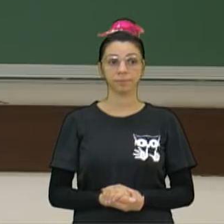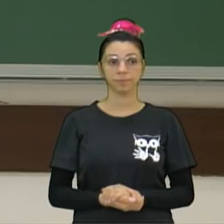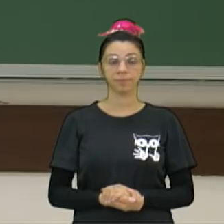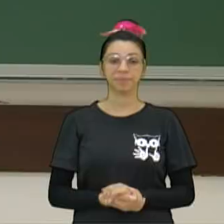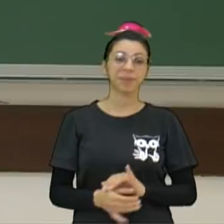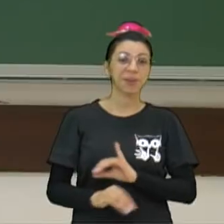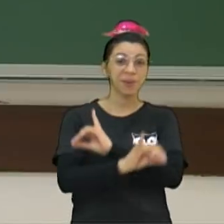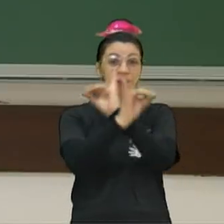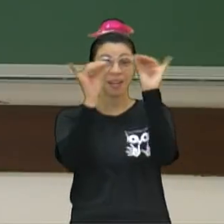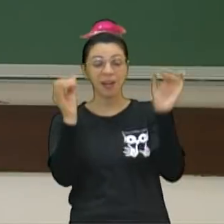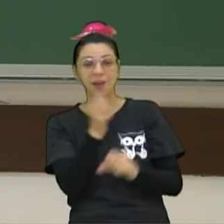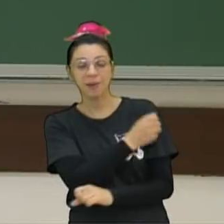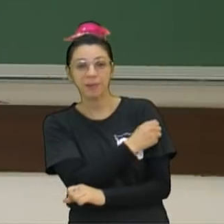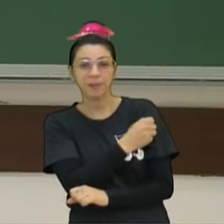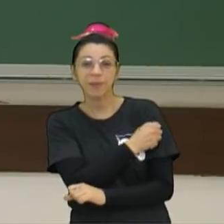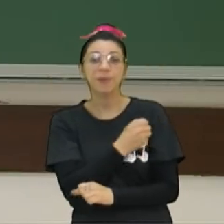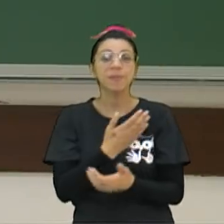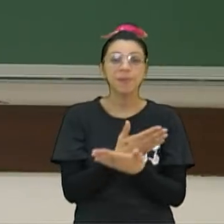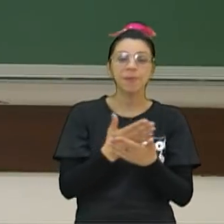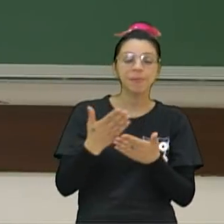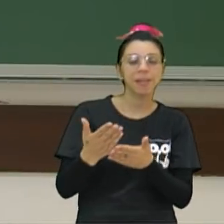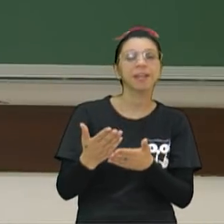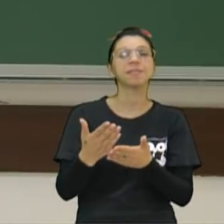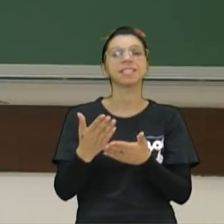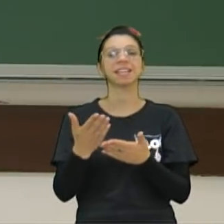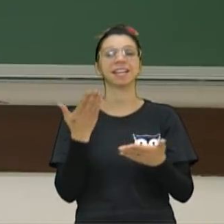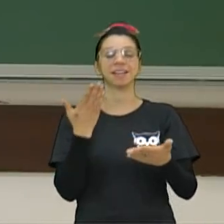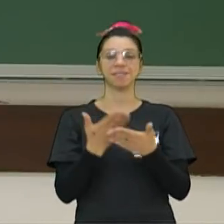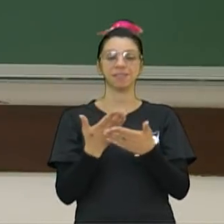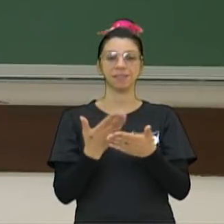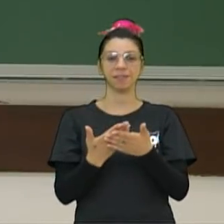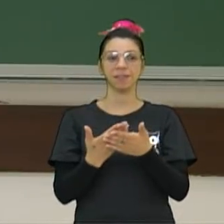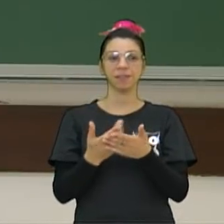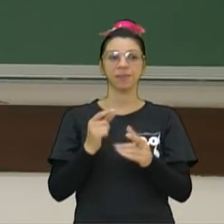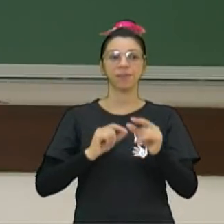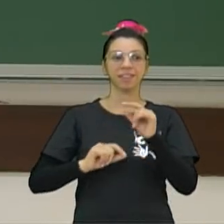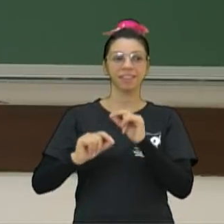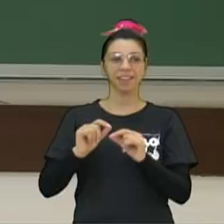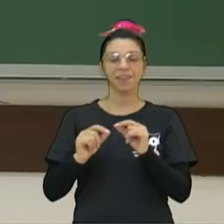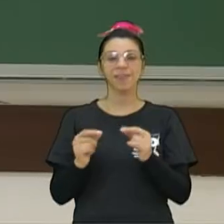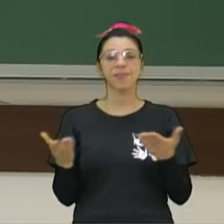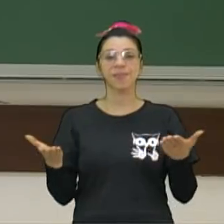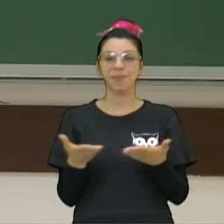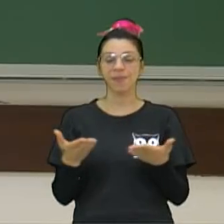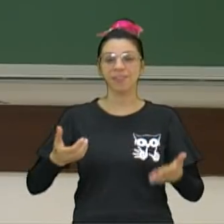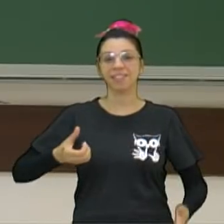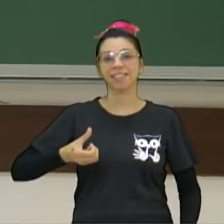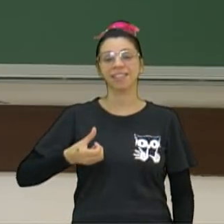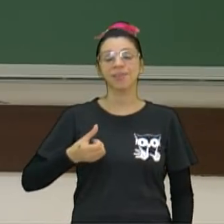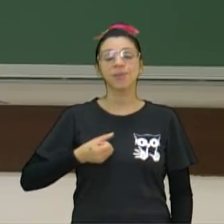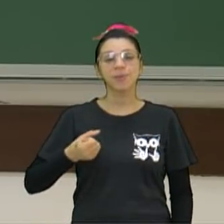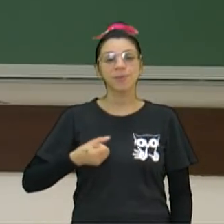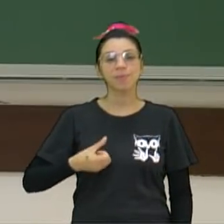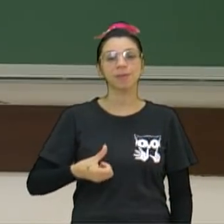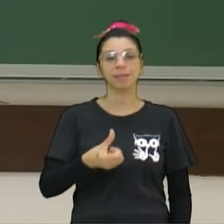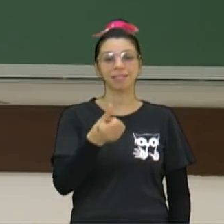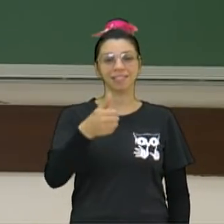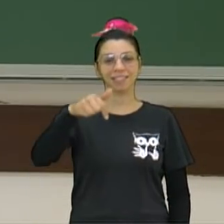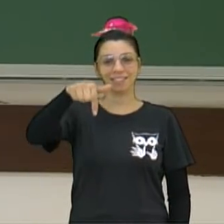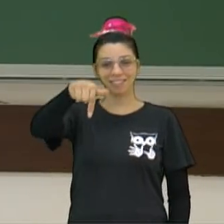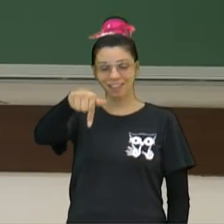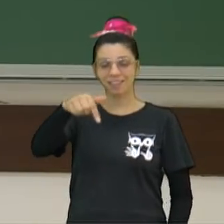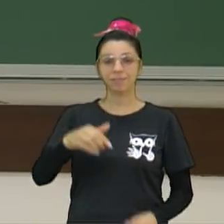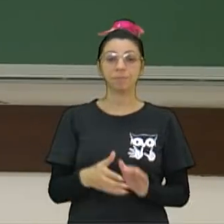Olá, alunos! Estamos para mais uma videoaula aqui. Hoje é a nossa 67ª aula. Eu já quero começar essa